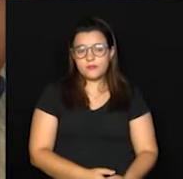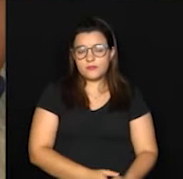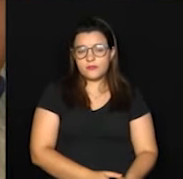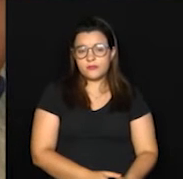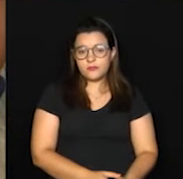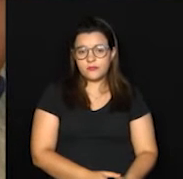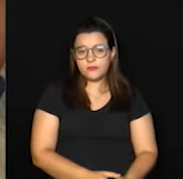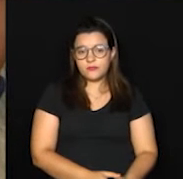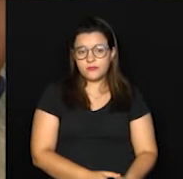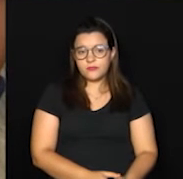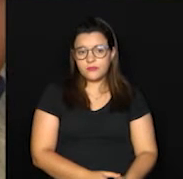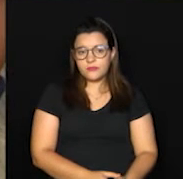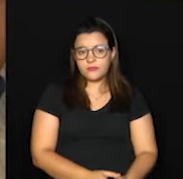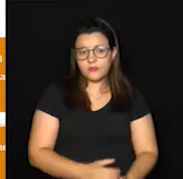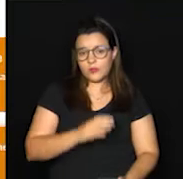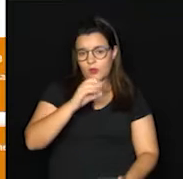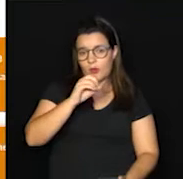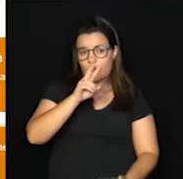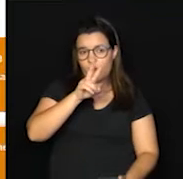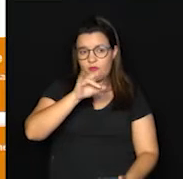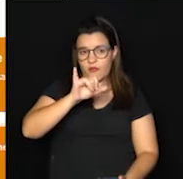tracinho